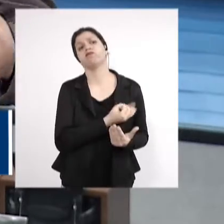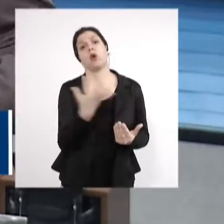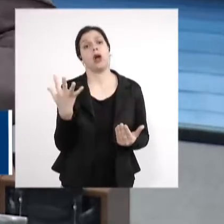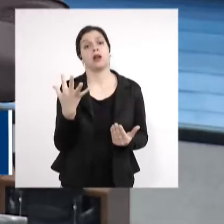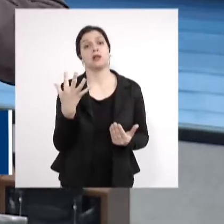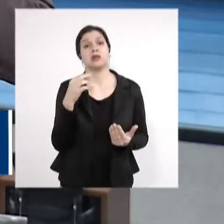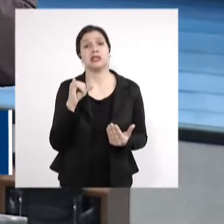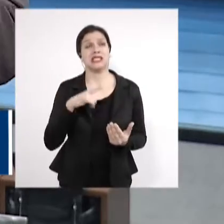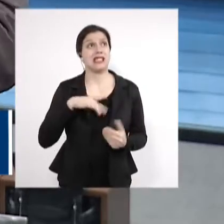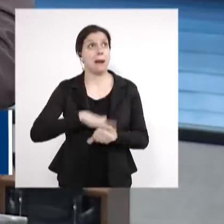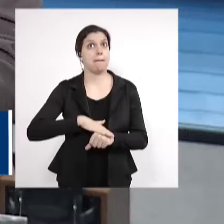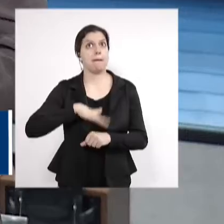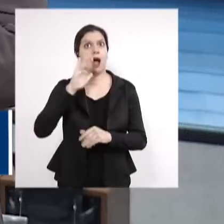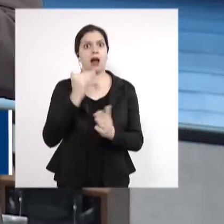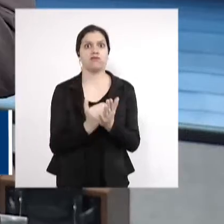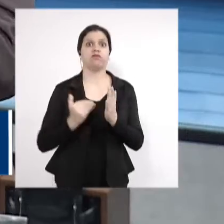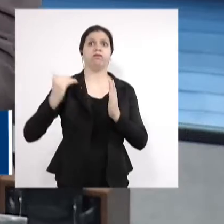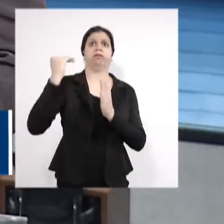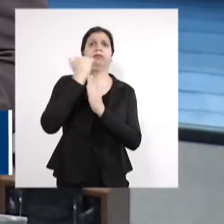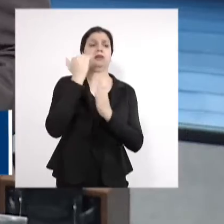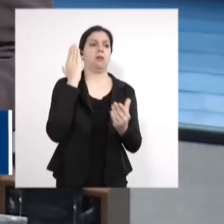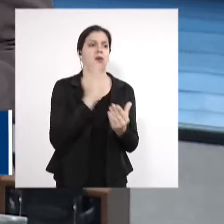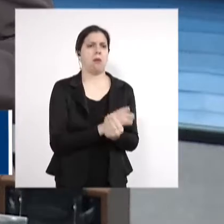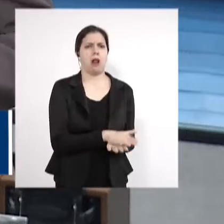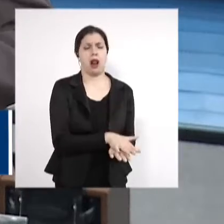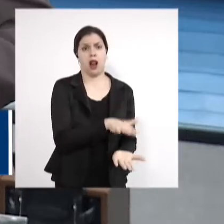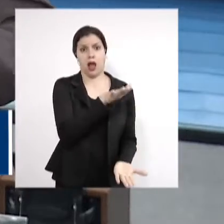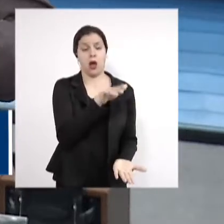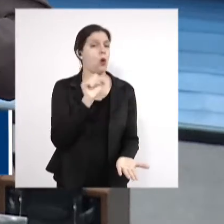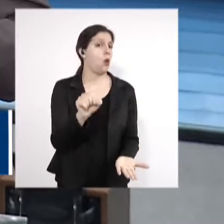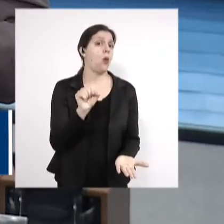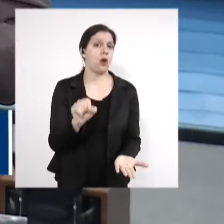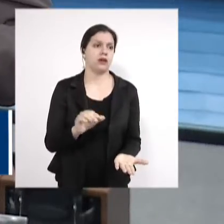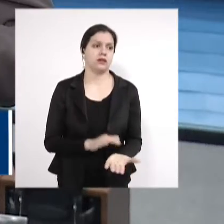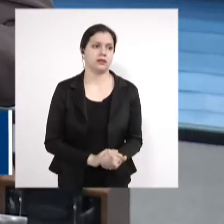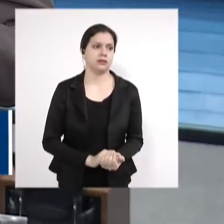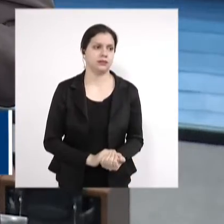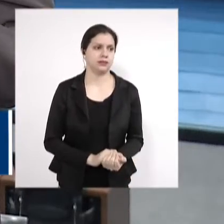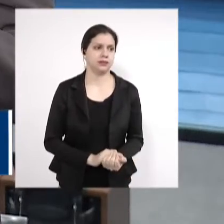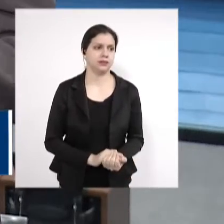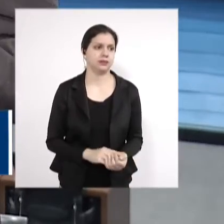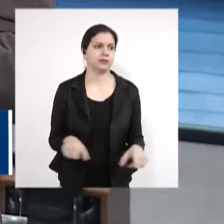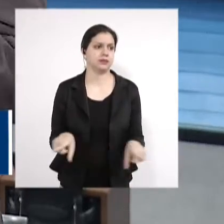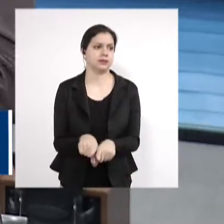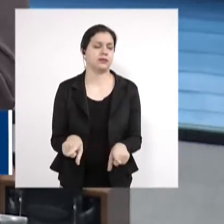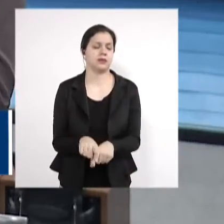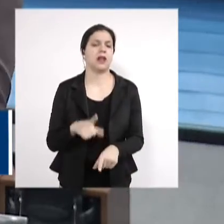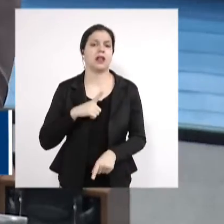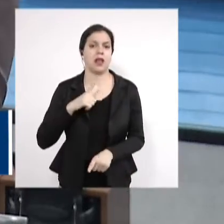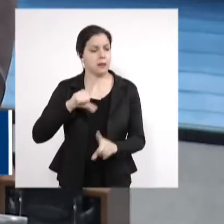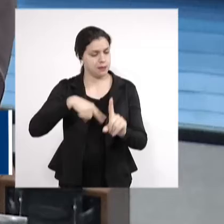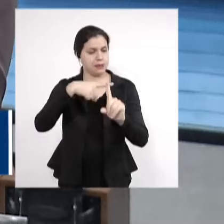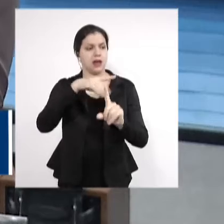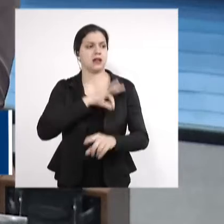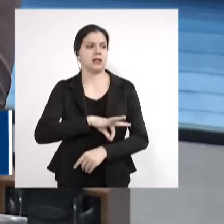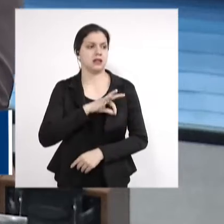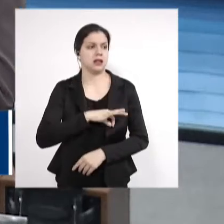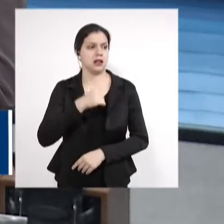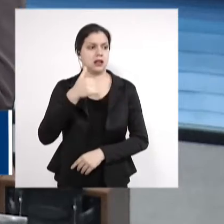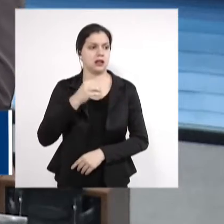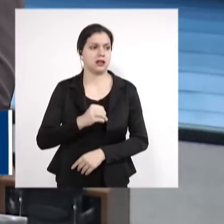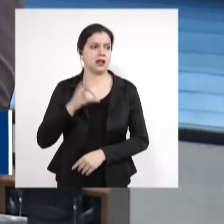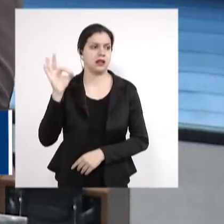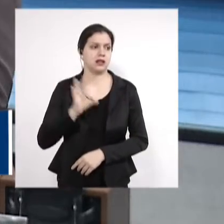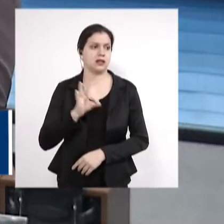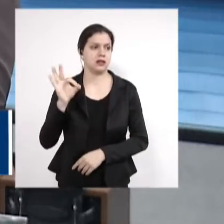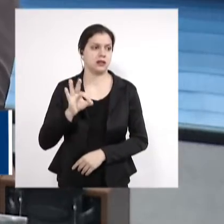estiver acima e for processando isso, né, e for julgando tudo isso, ele também vai receber uma gratificação. 10%, mas